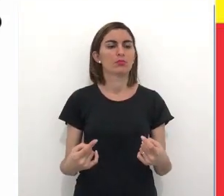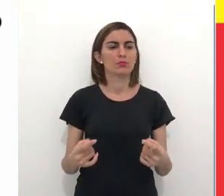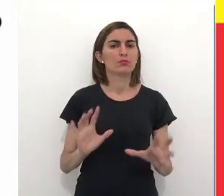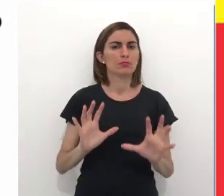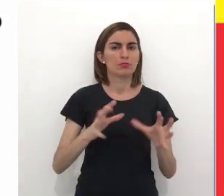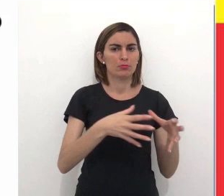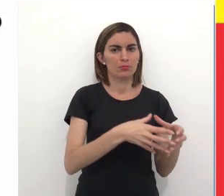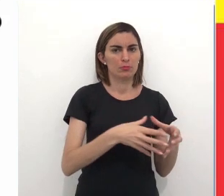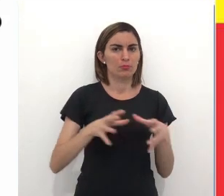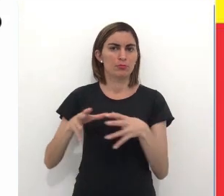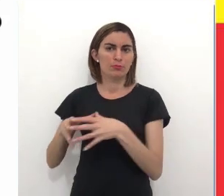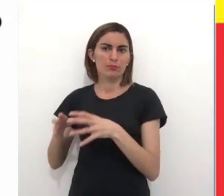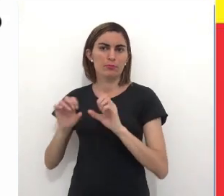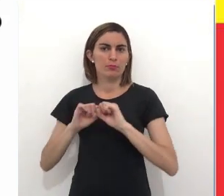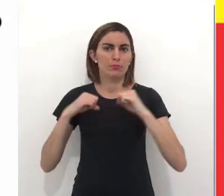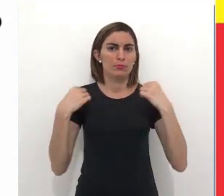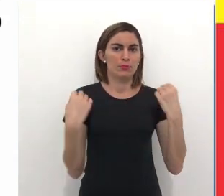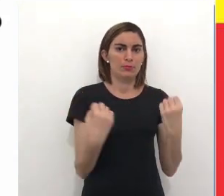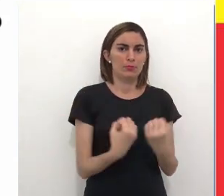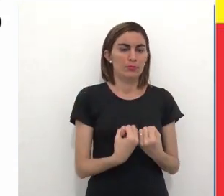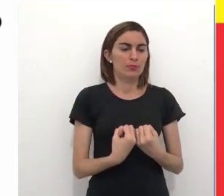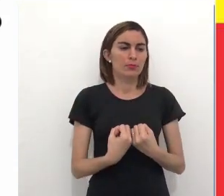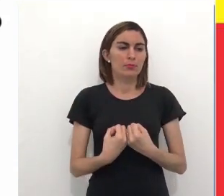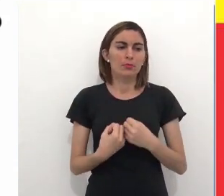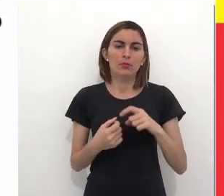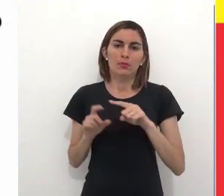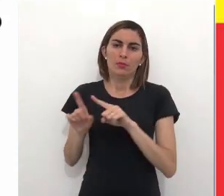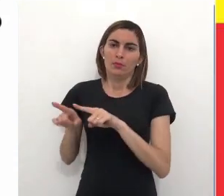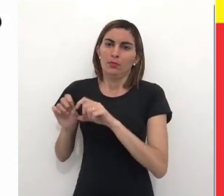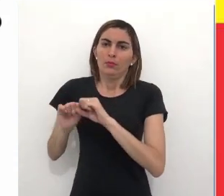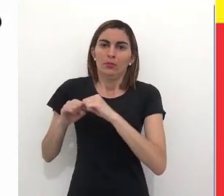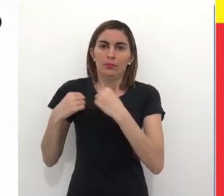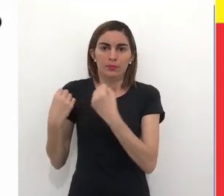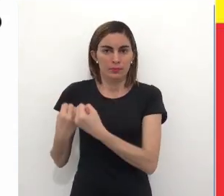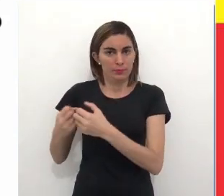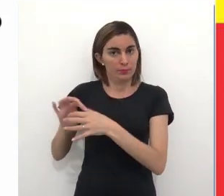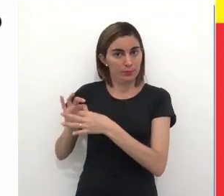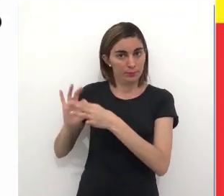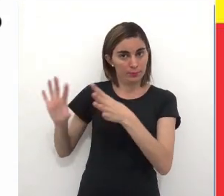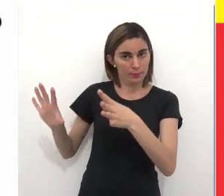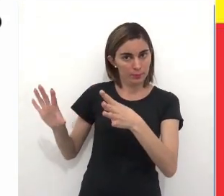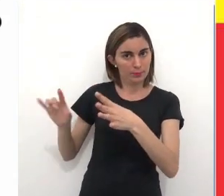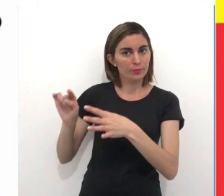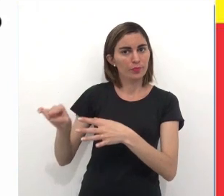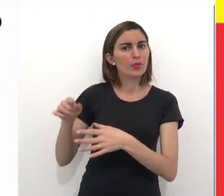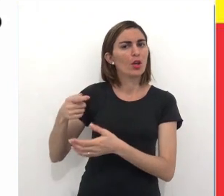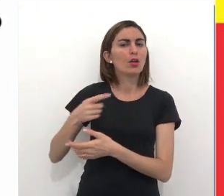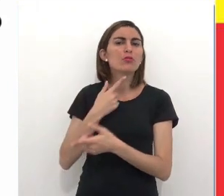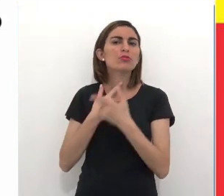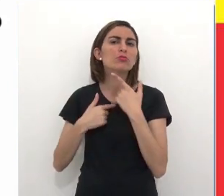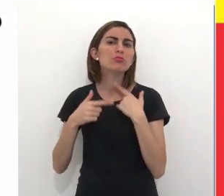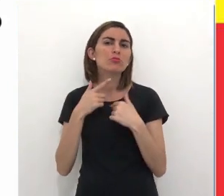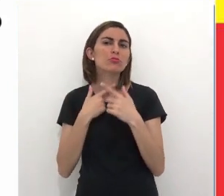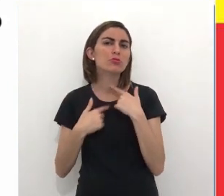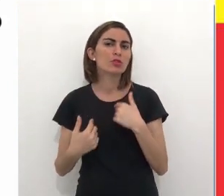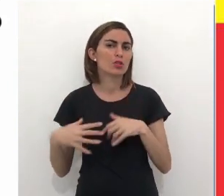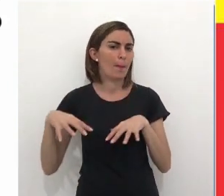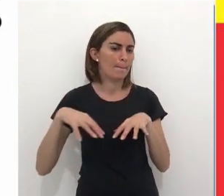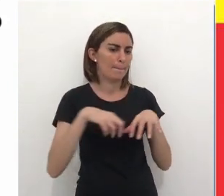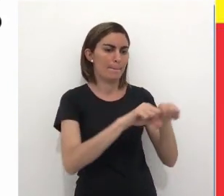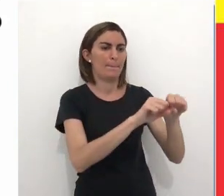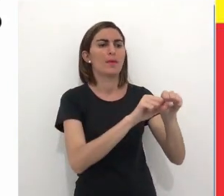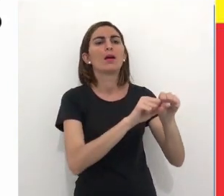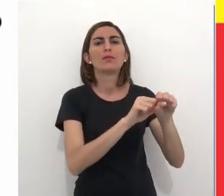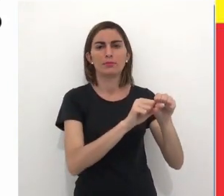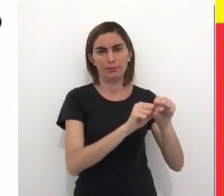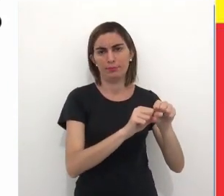pois os integrantes da sociedade dos zelosos da independência desejavam tomar o